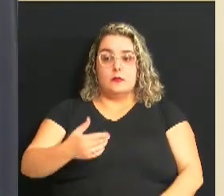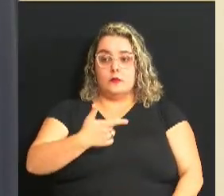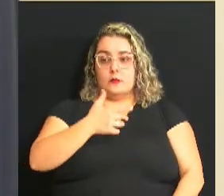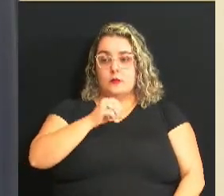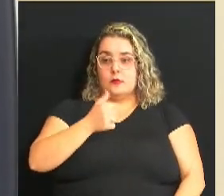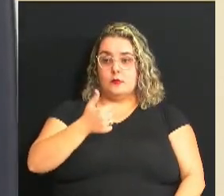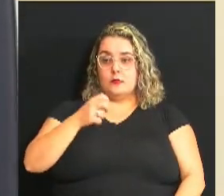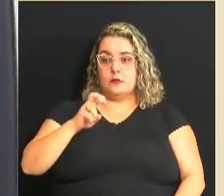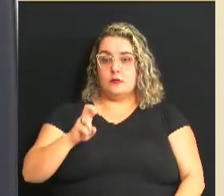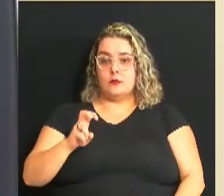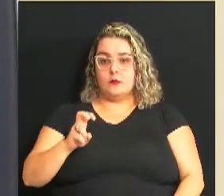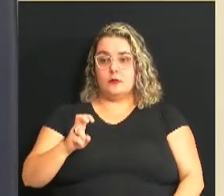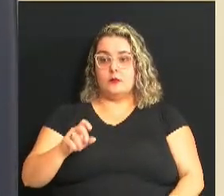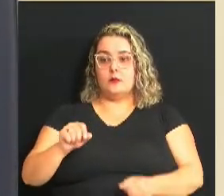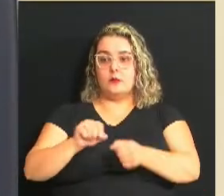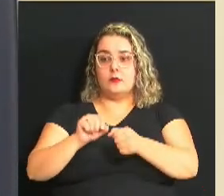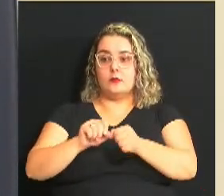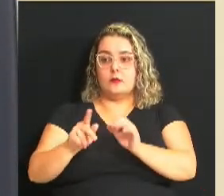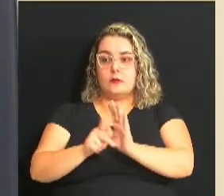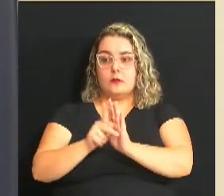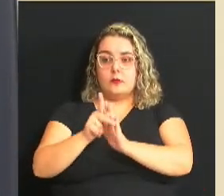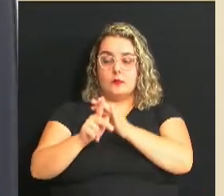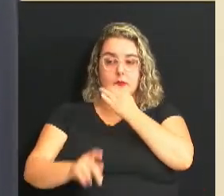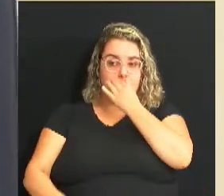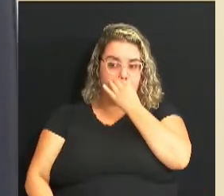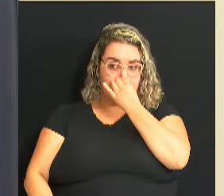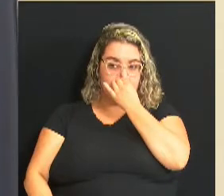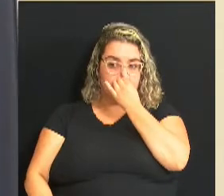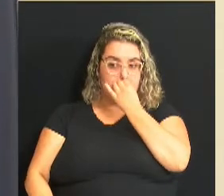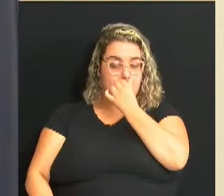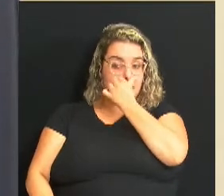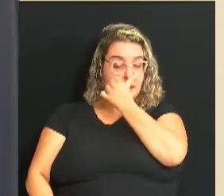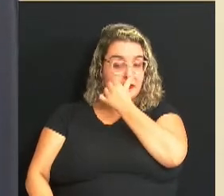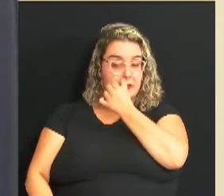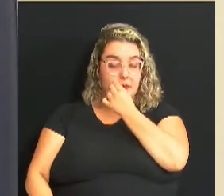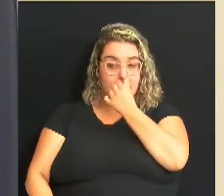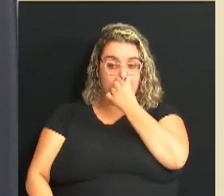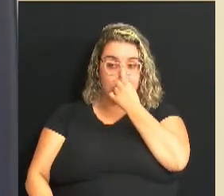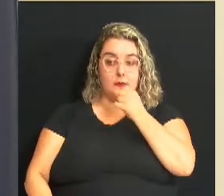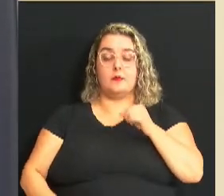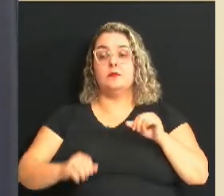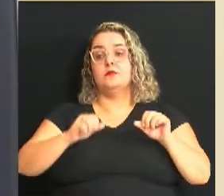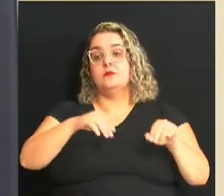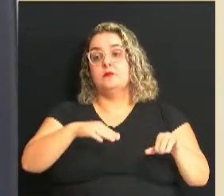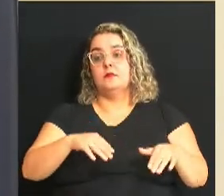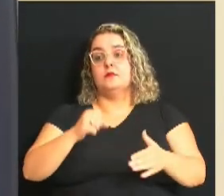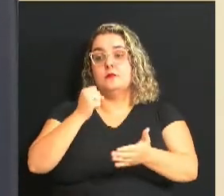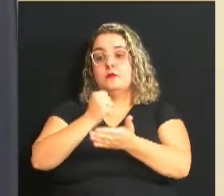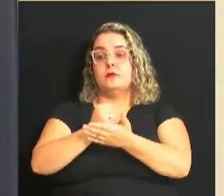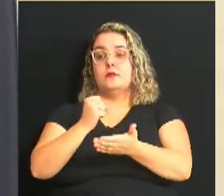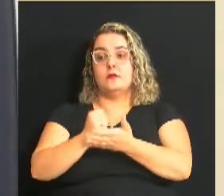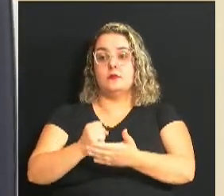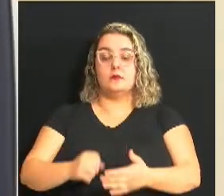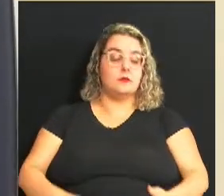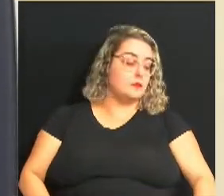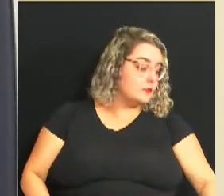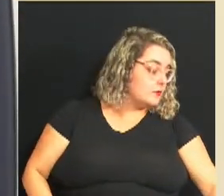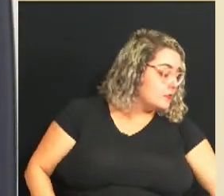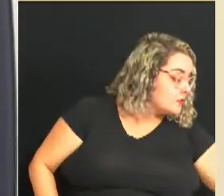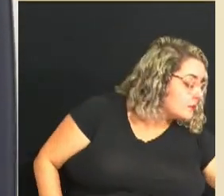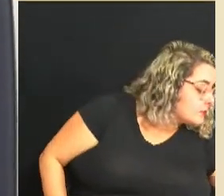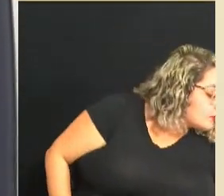projeto. Agora, em setembro, ele vai ser contratada, né, a atualização